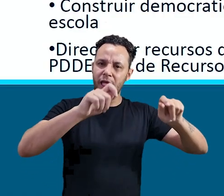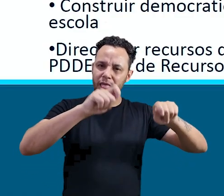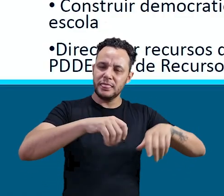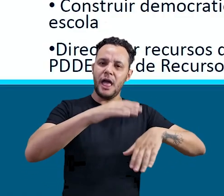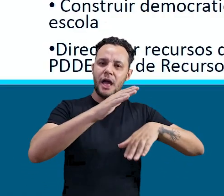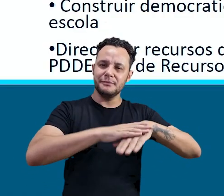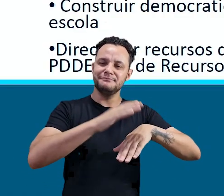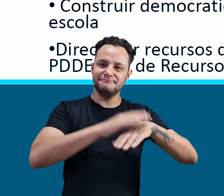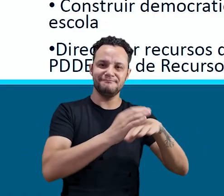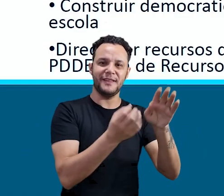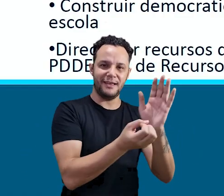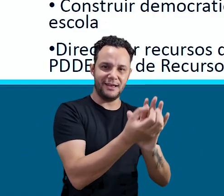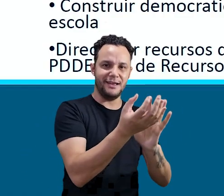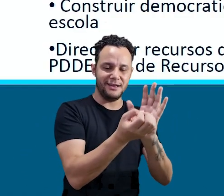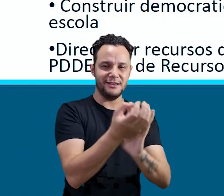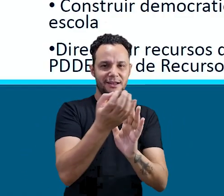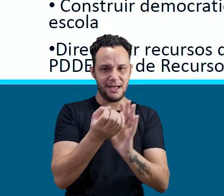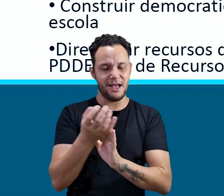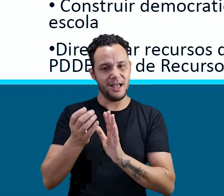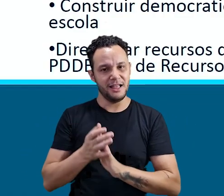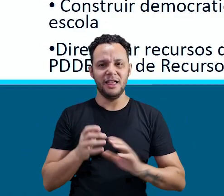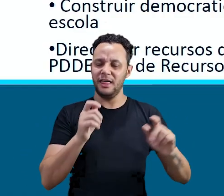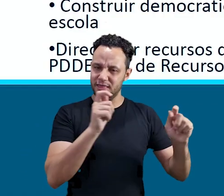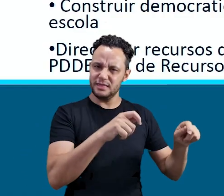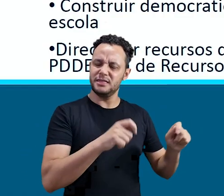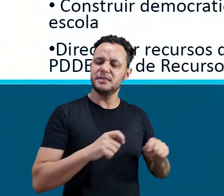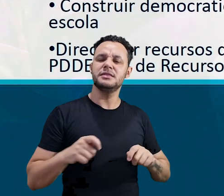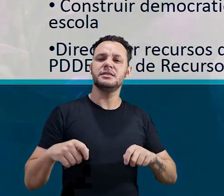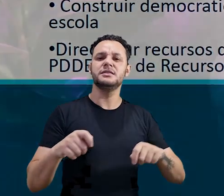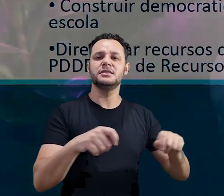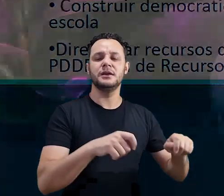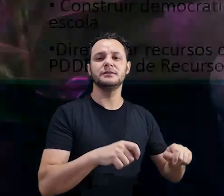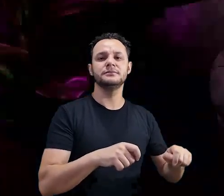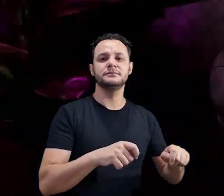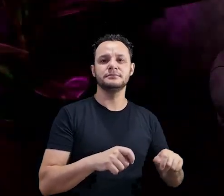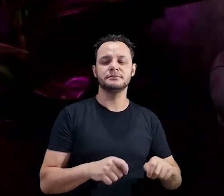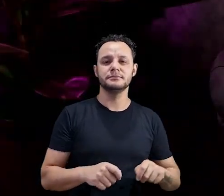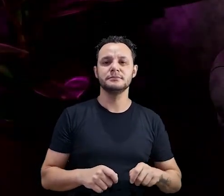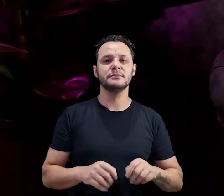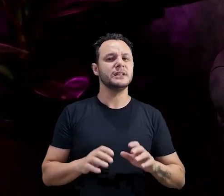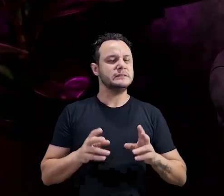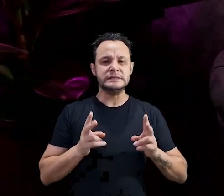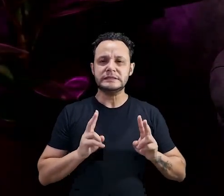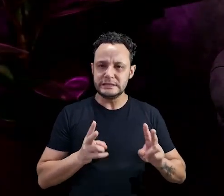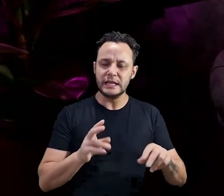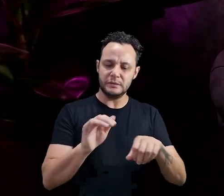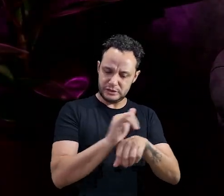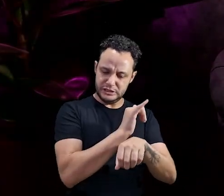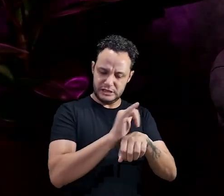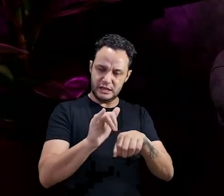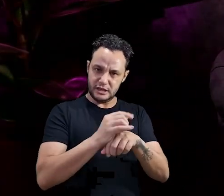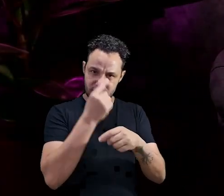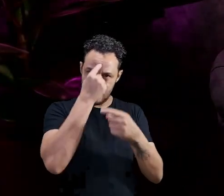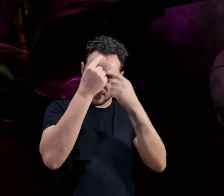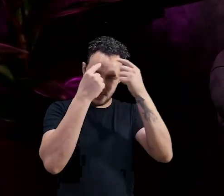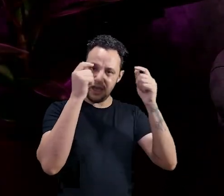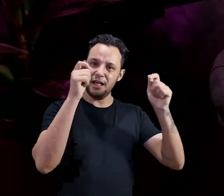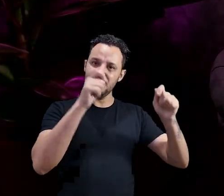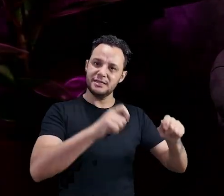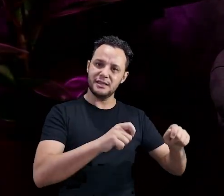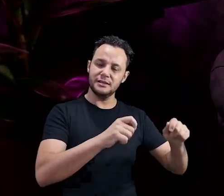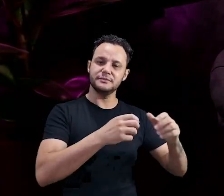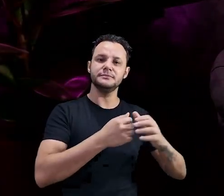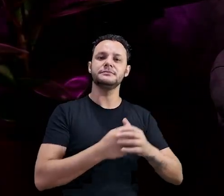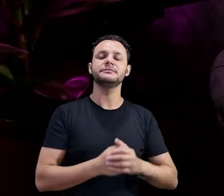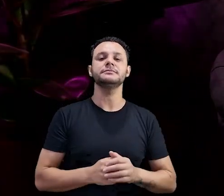gente tem uma série de coisas para fazer, independente do recurso financeiro, da monta desse recurso financeiro. Sempre há algo para